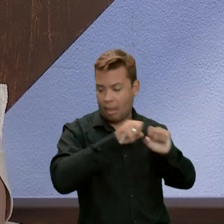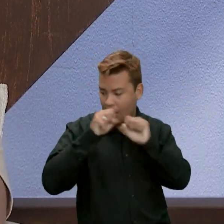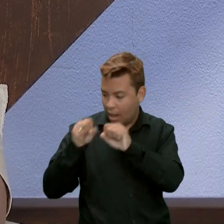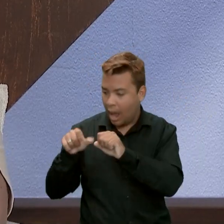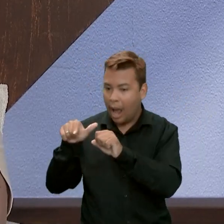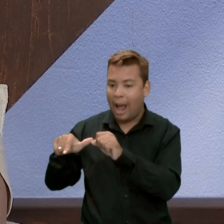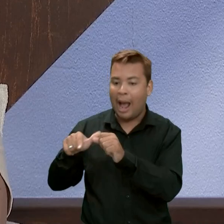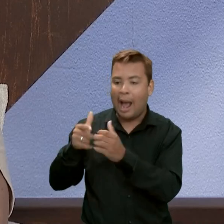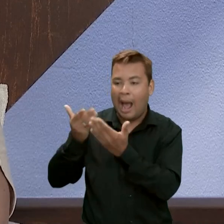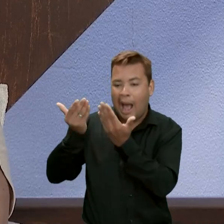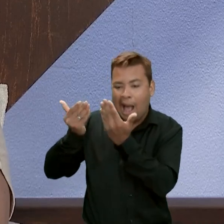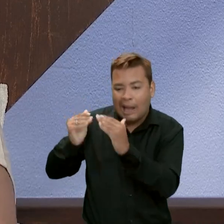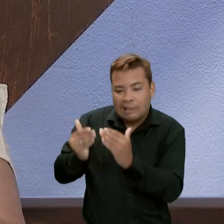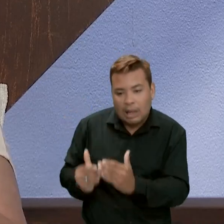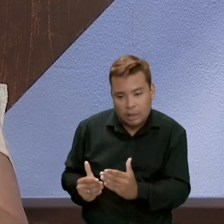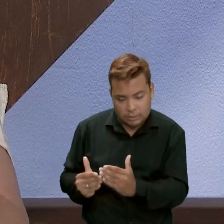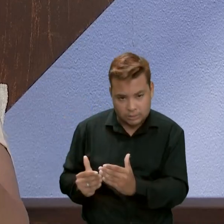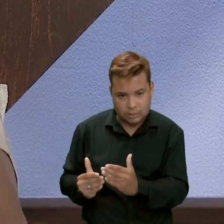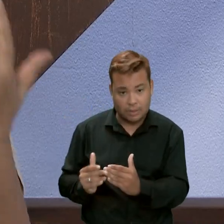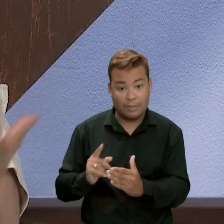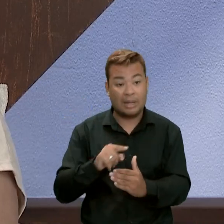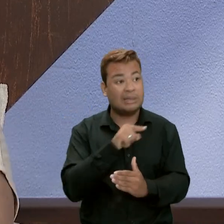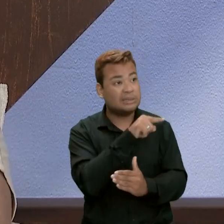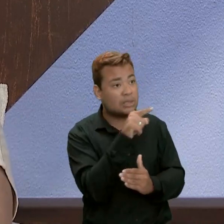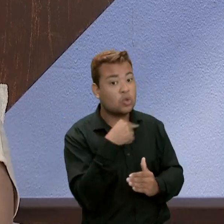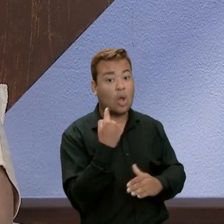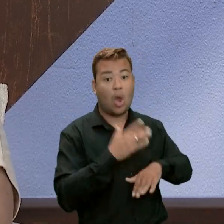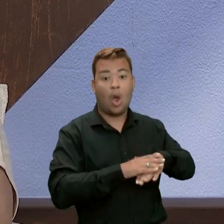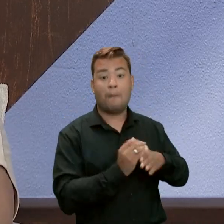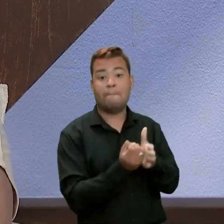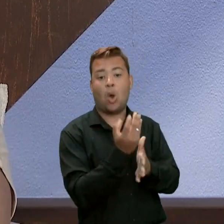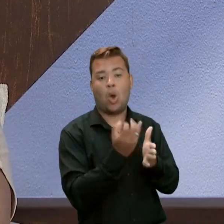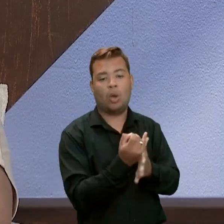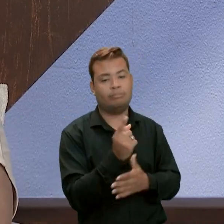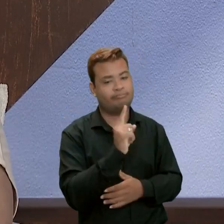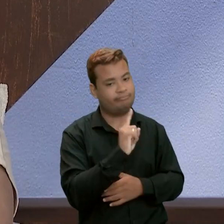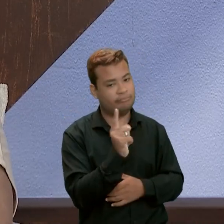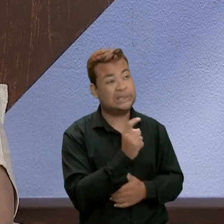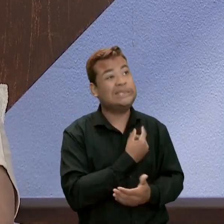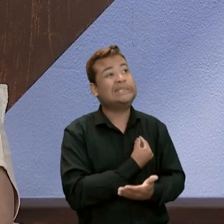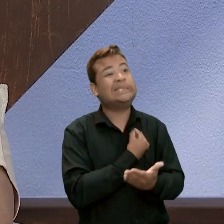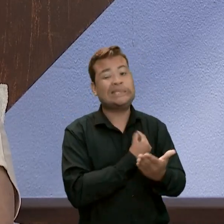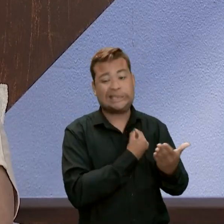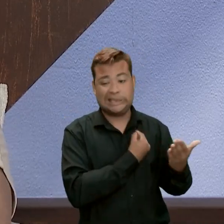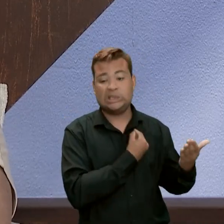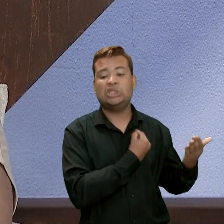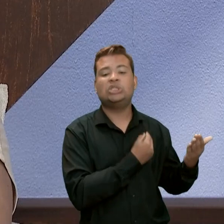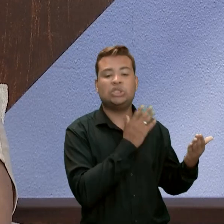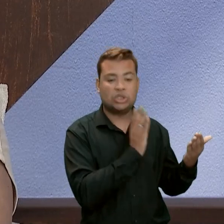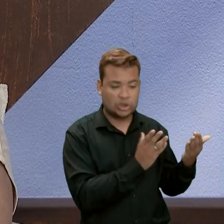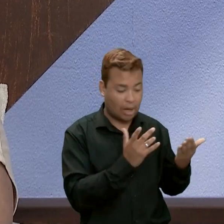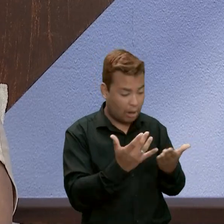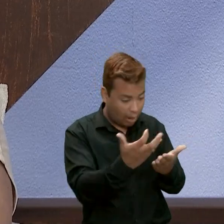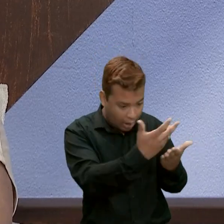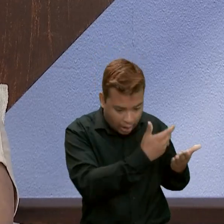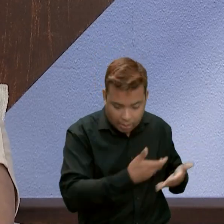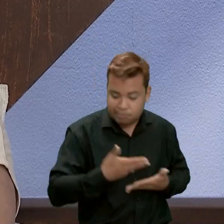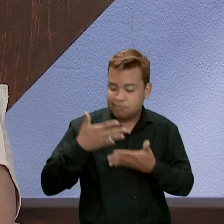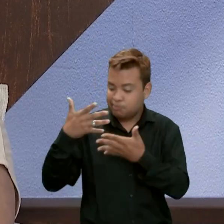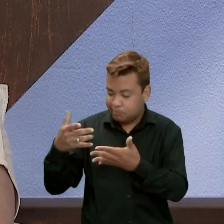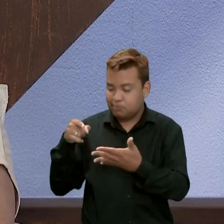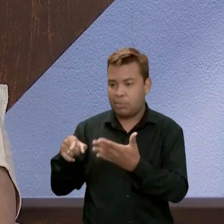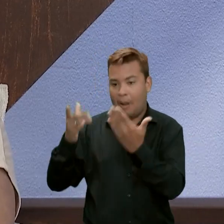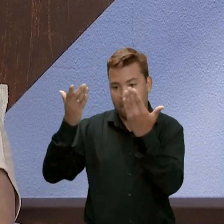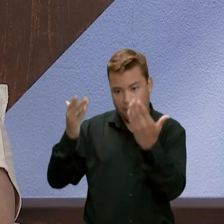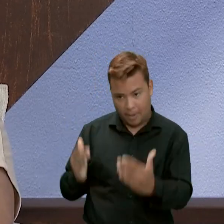não produz, né? São dados que existem e a gente trabalha com esse tipo de dados. Ou, por exemplo,